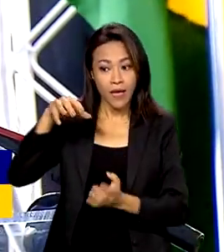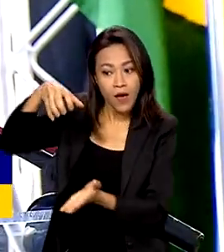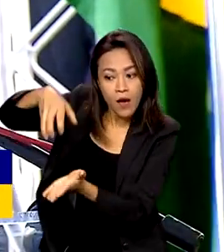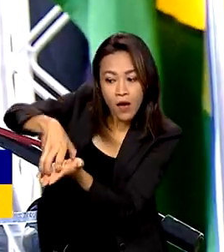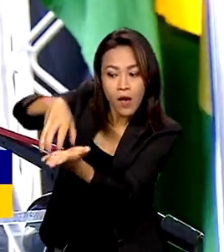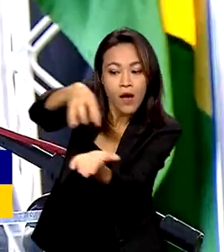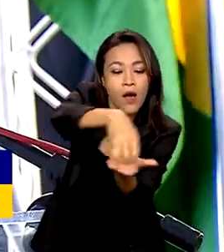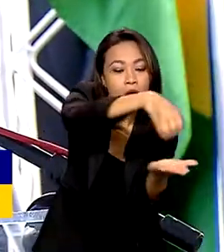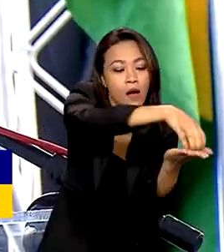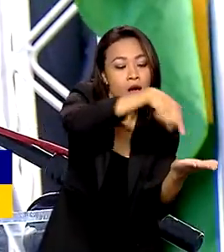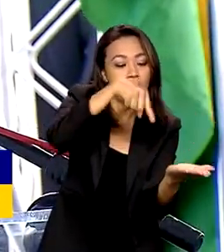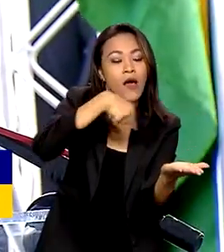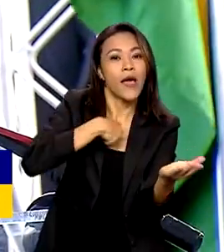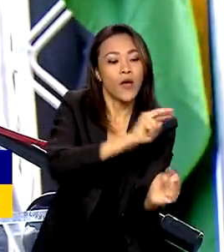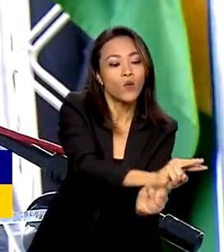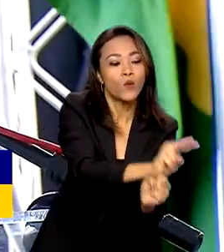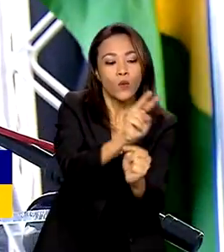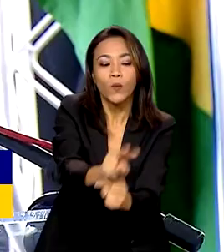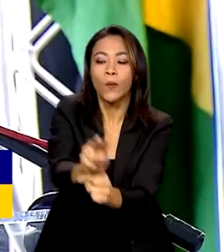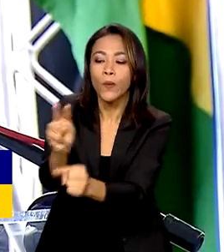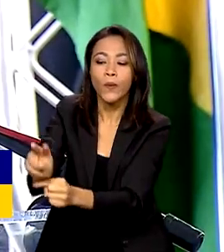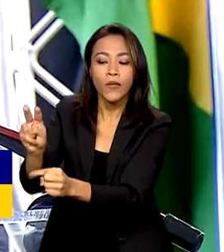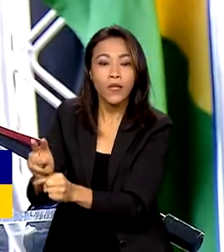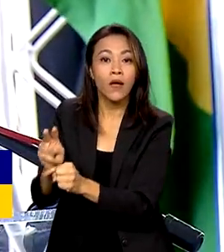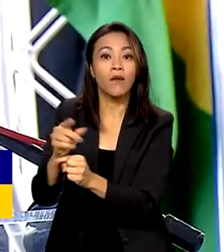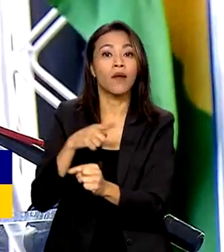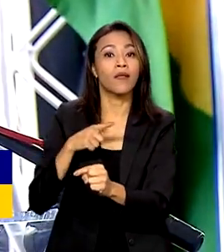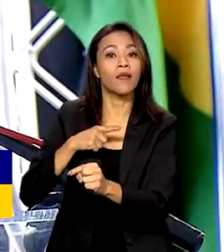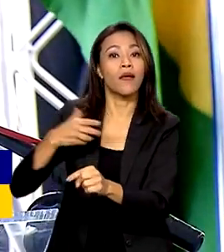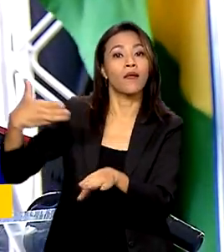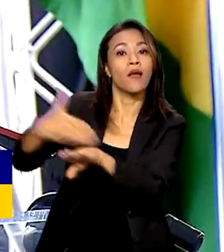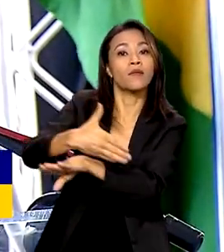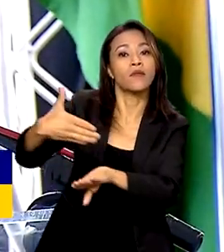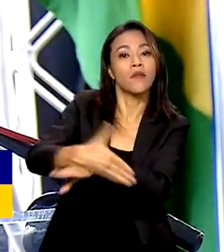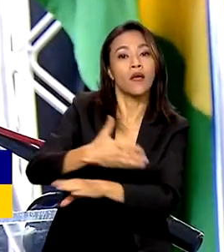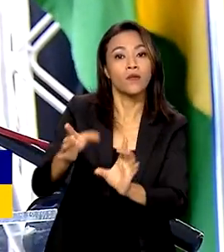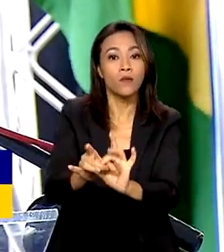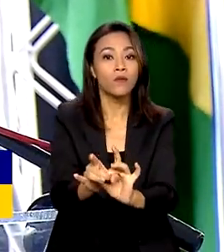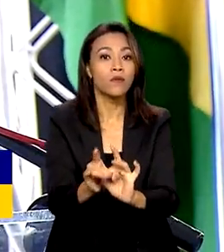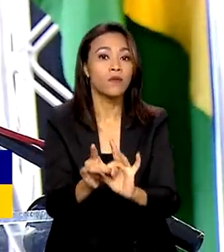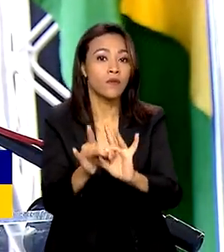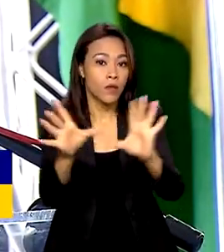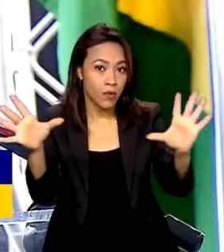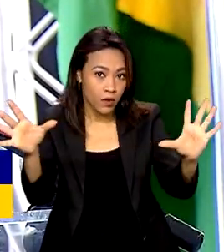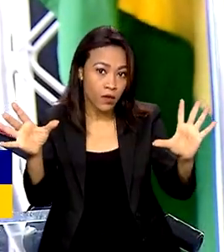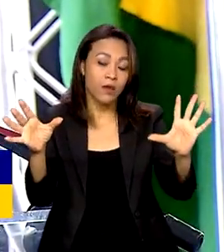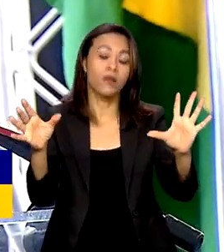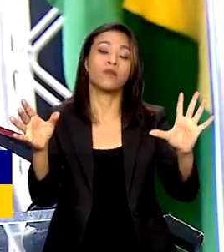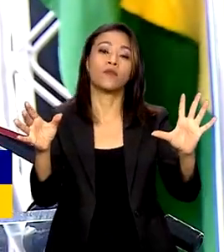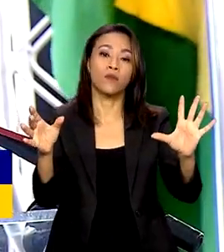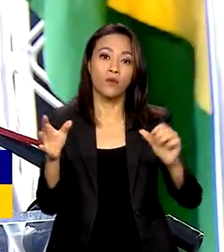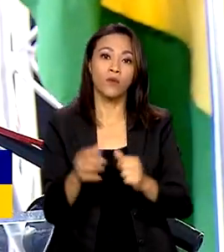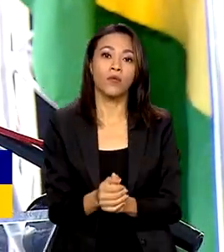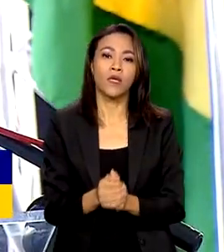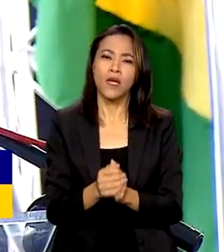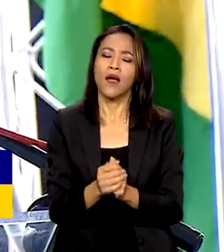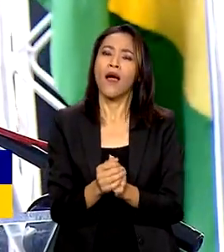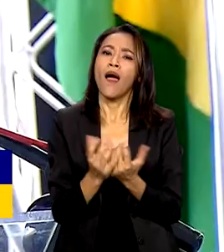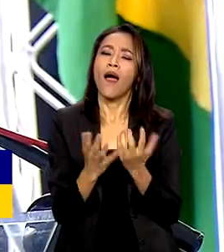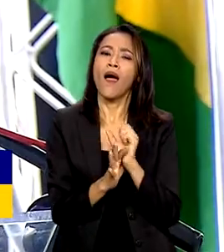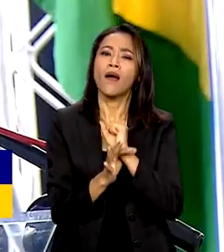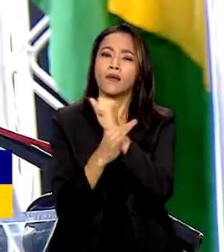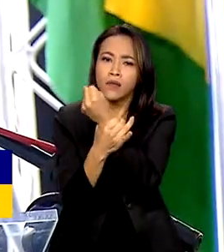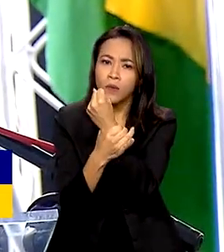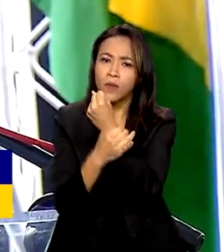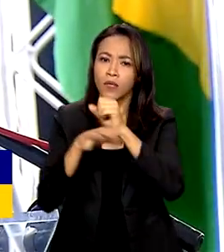da sociedade democratizando acesso garantindo a titularidade do território de povos e